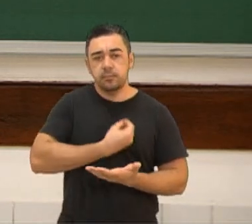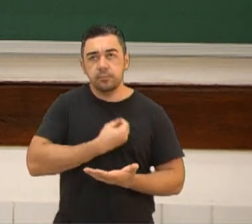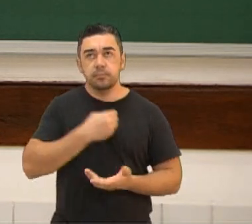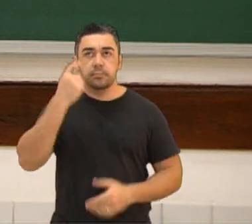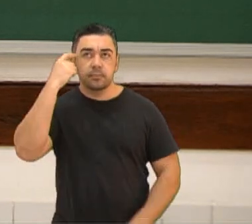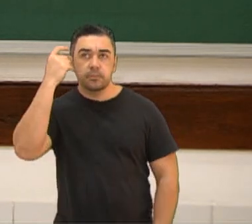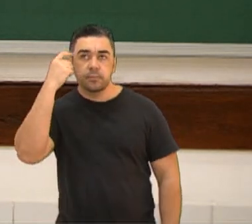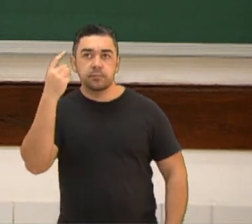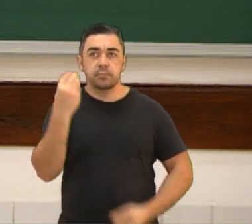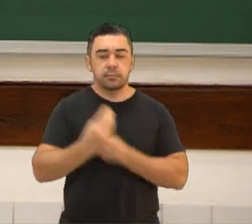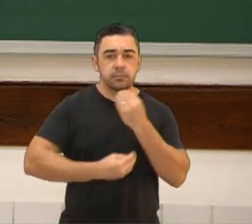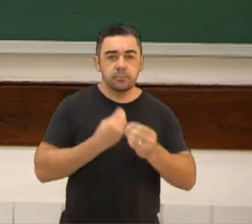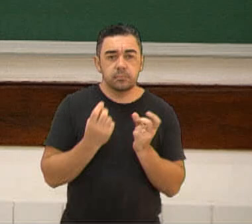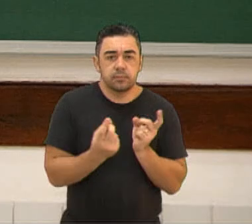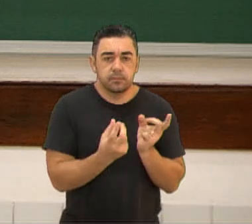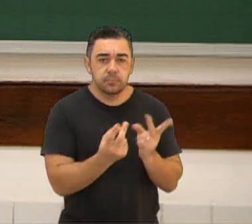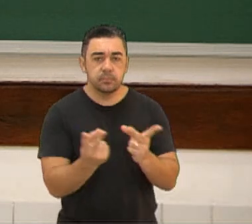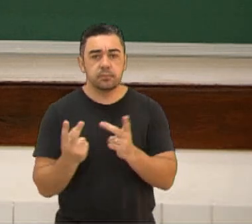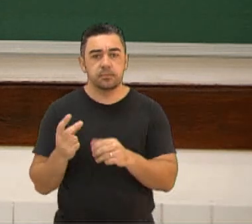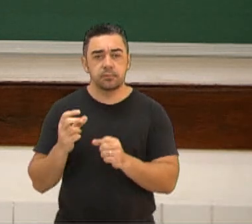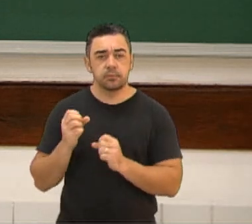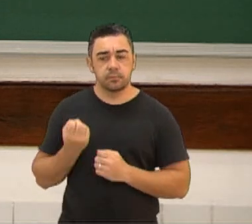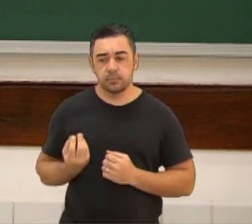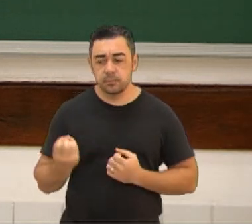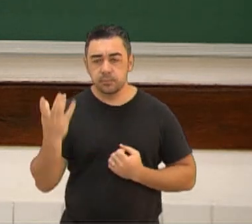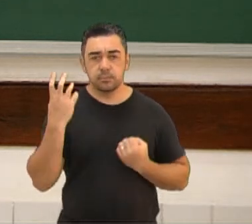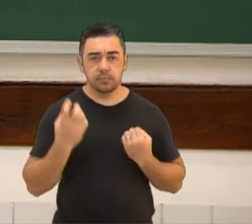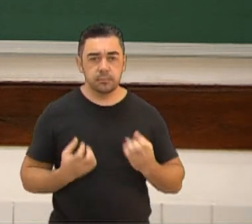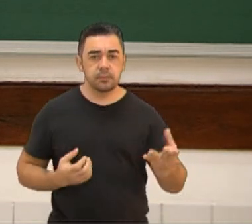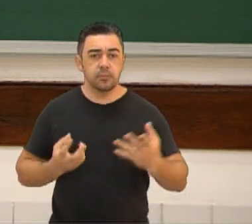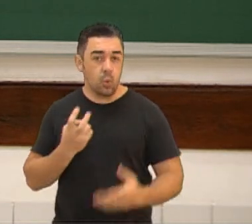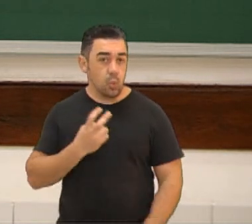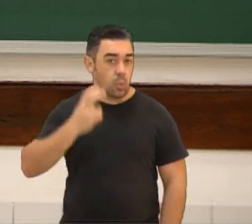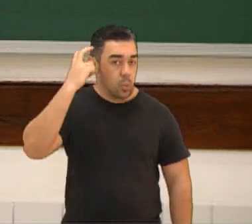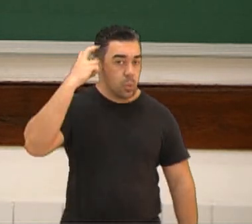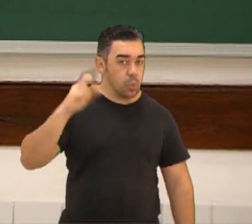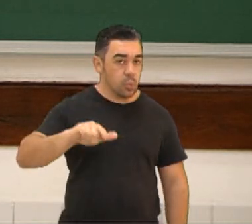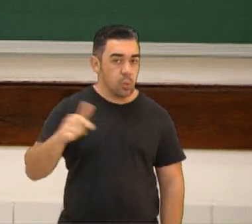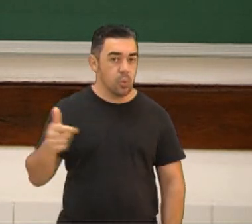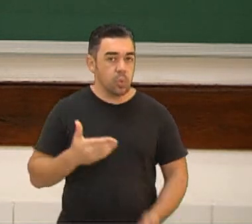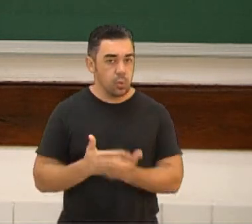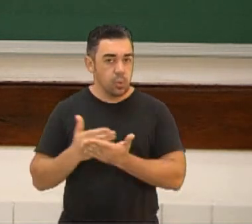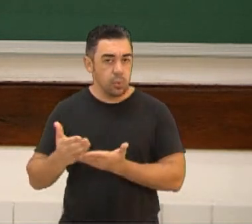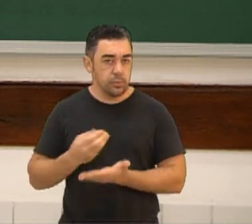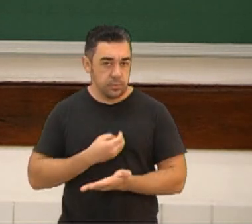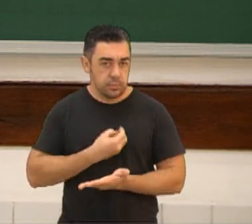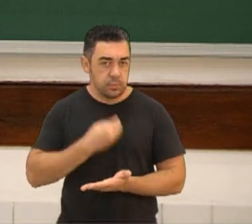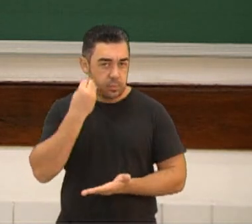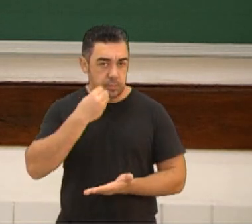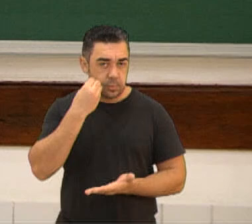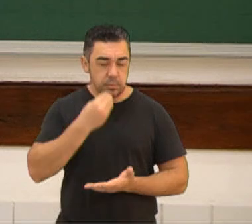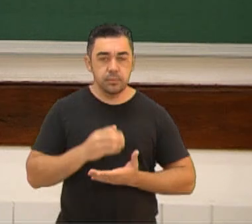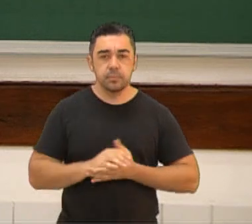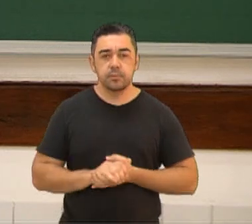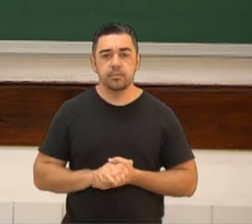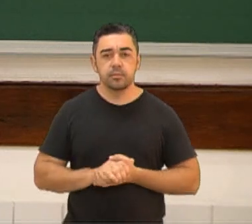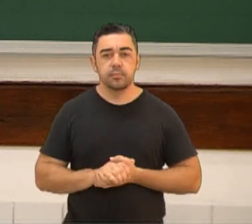se pensar, de se comercializar, de viajar, outras culturas começam a ser vividas.